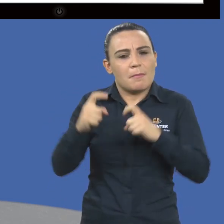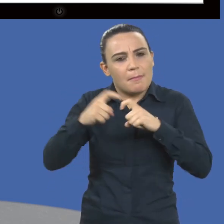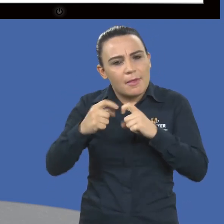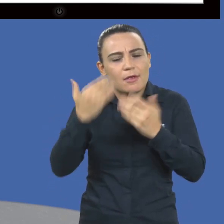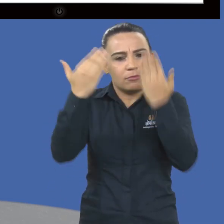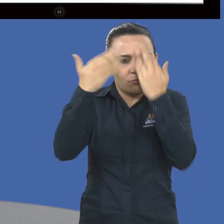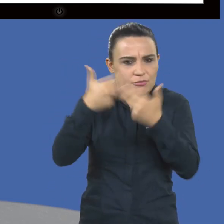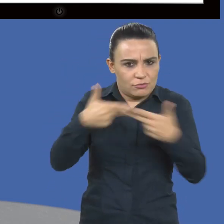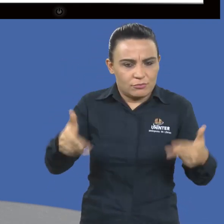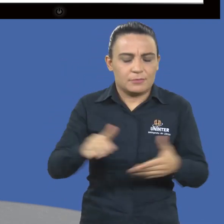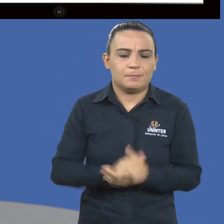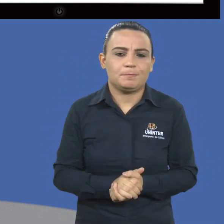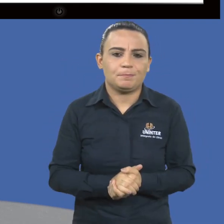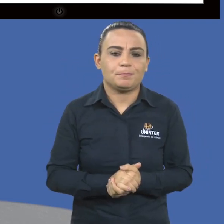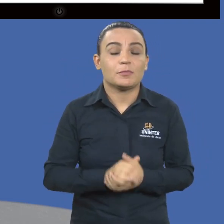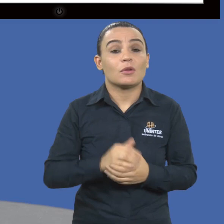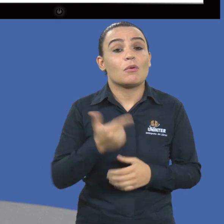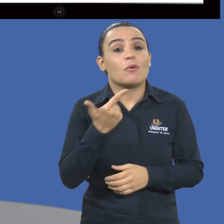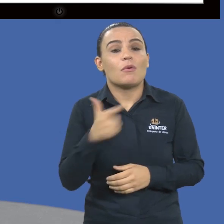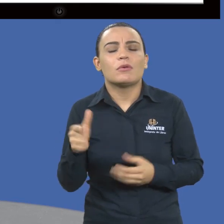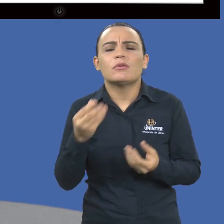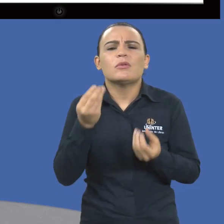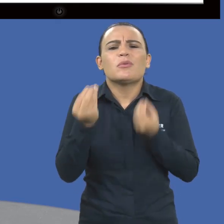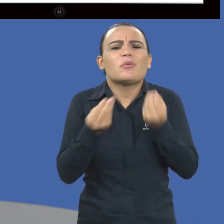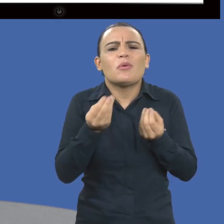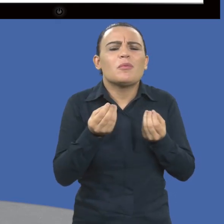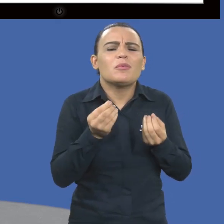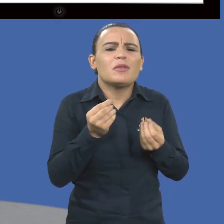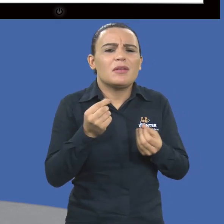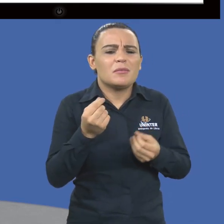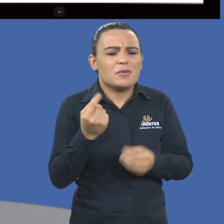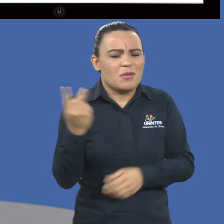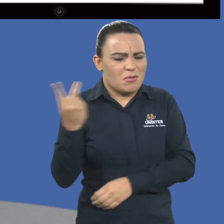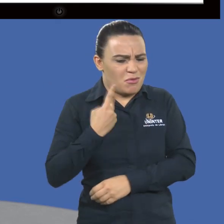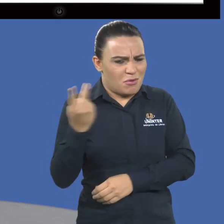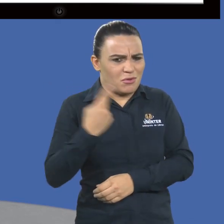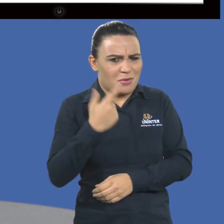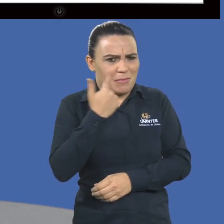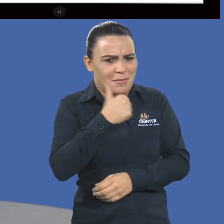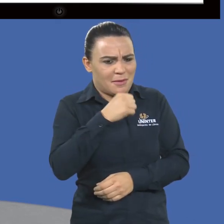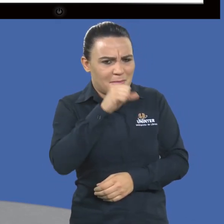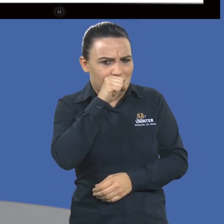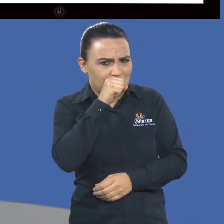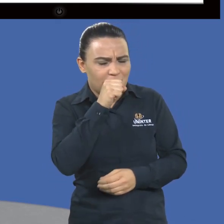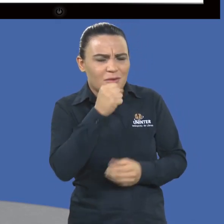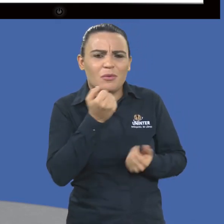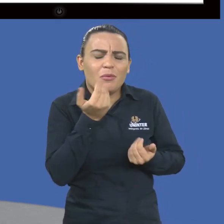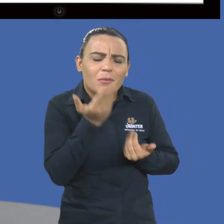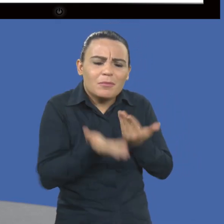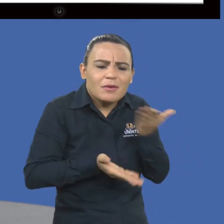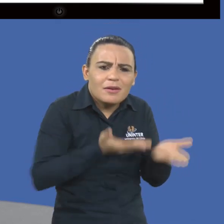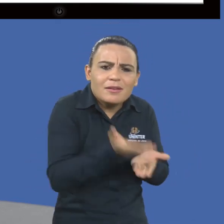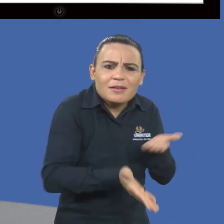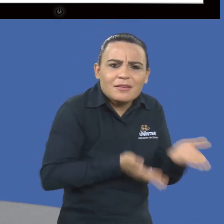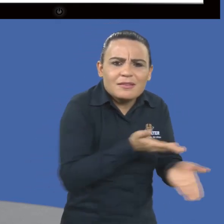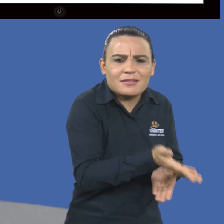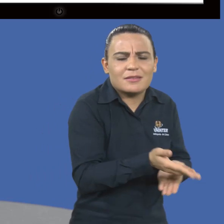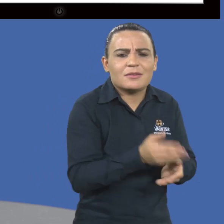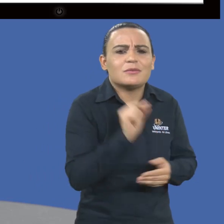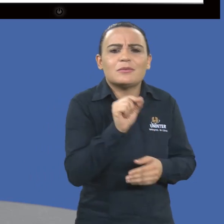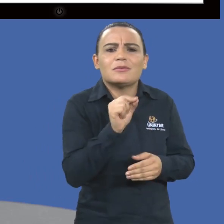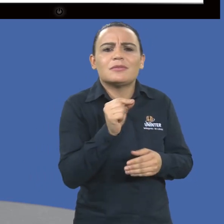mostrando aqui na lâmina, é o que podemos fazer por ele. Veja que é